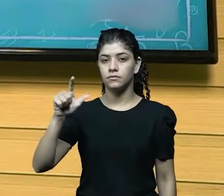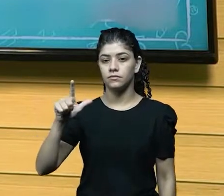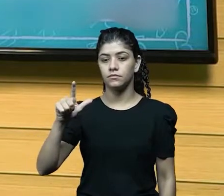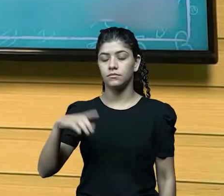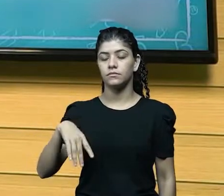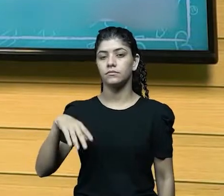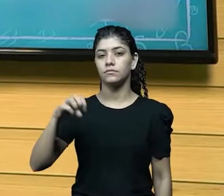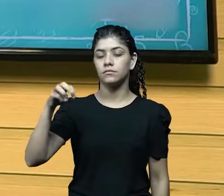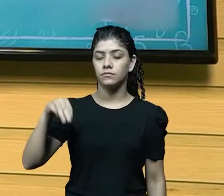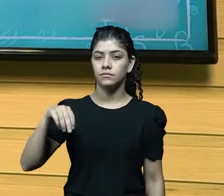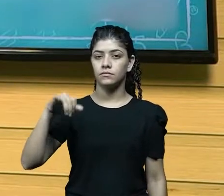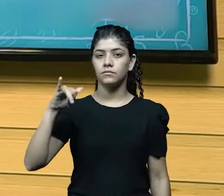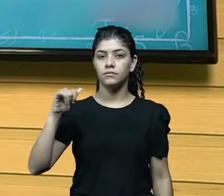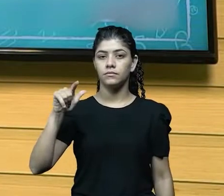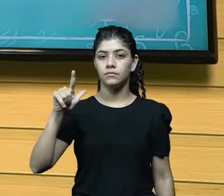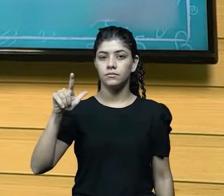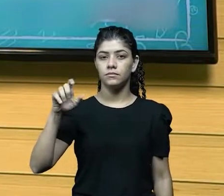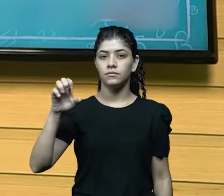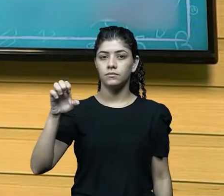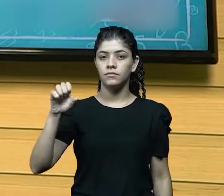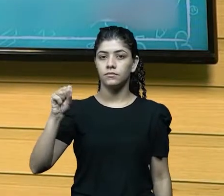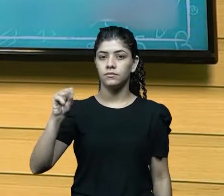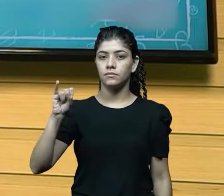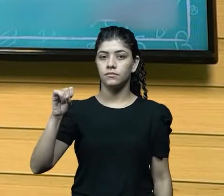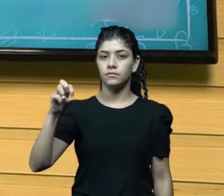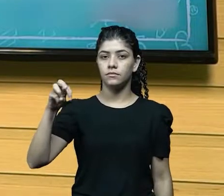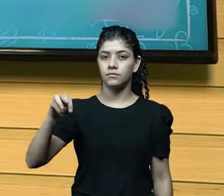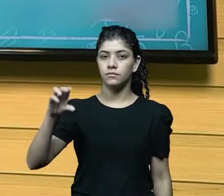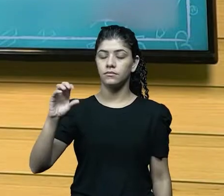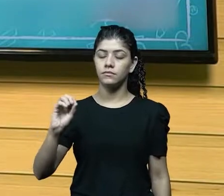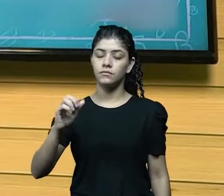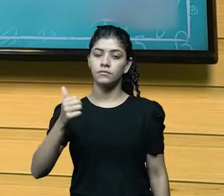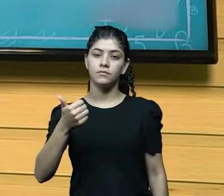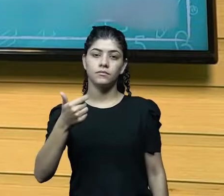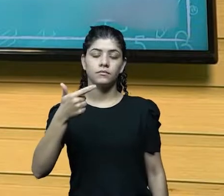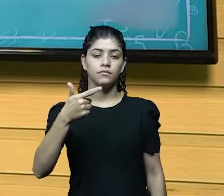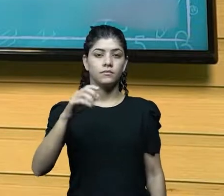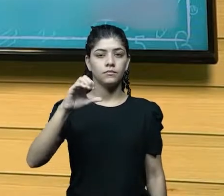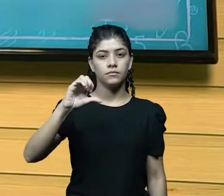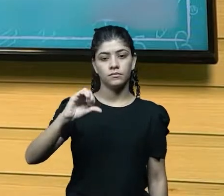milésimos. Então, 39 milésimos,